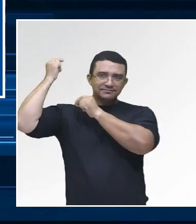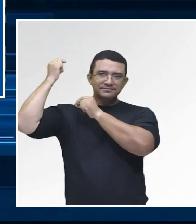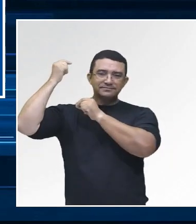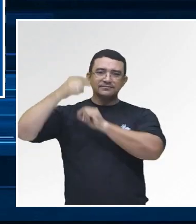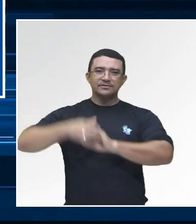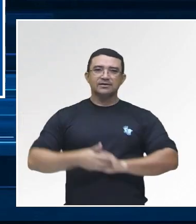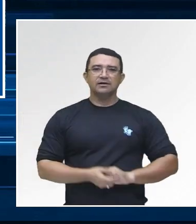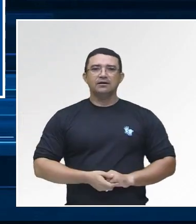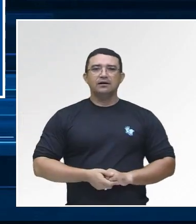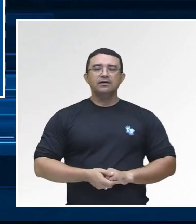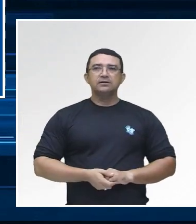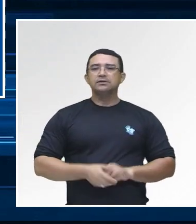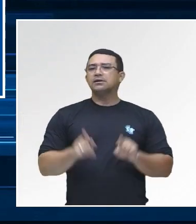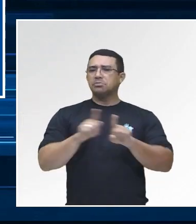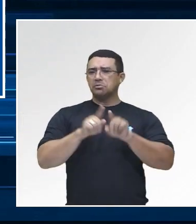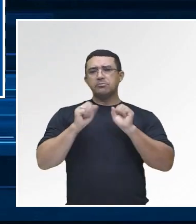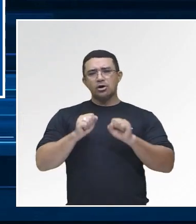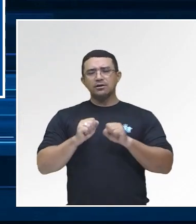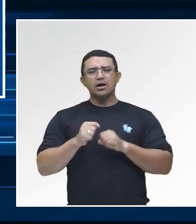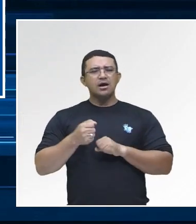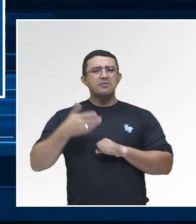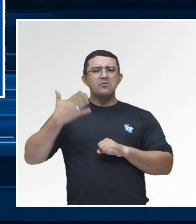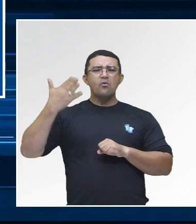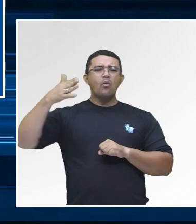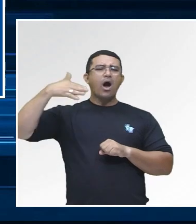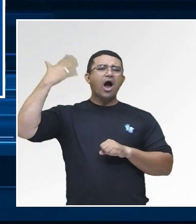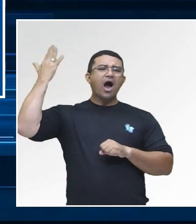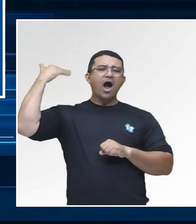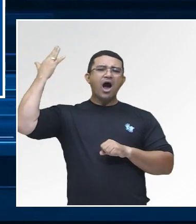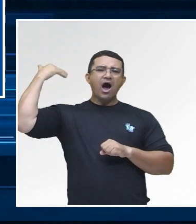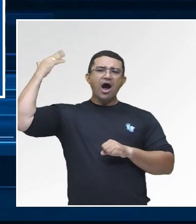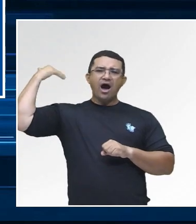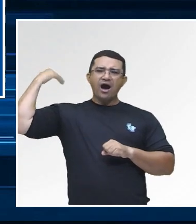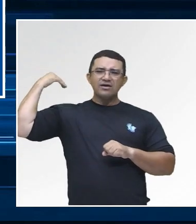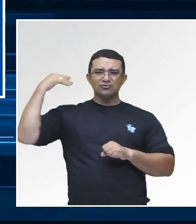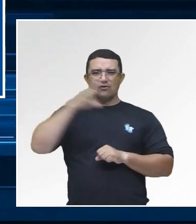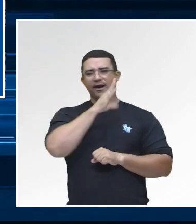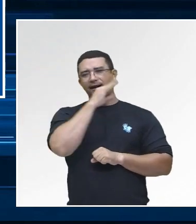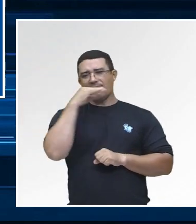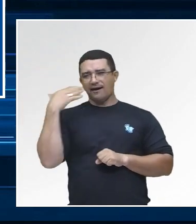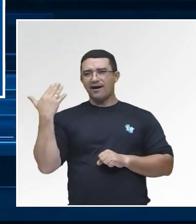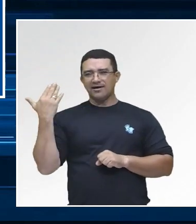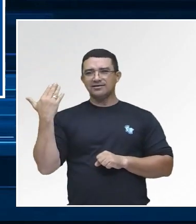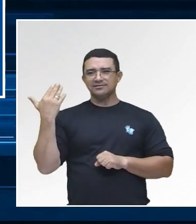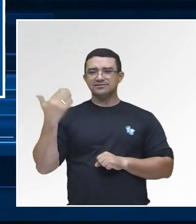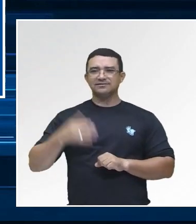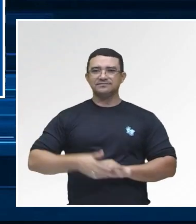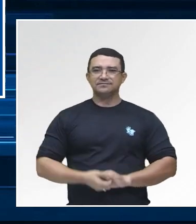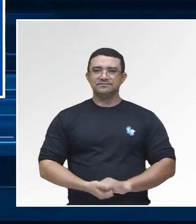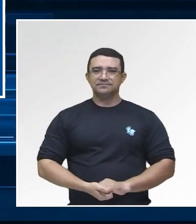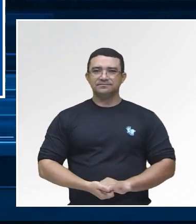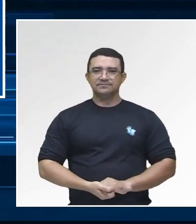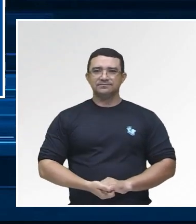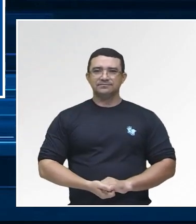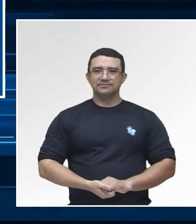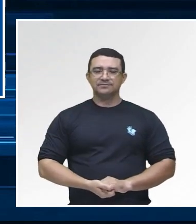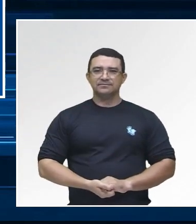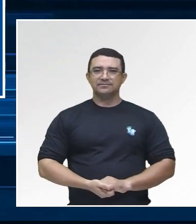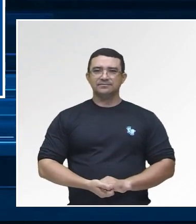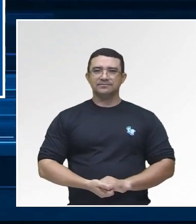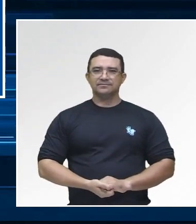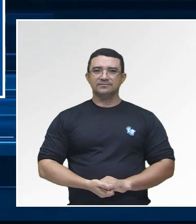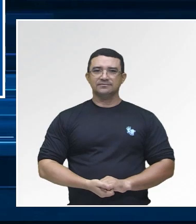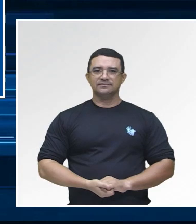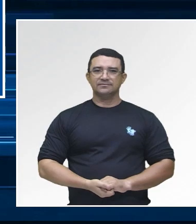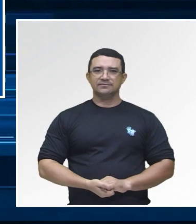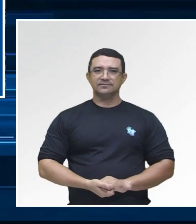Quando eu era pequenino, em tempos que já lá vão, né? Que já passaram,